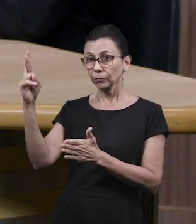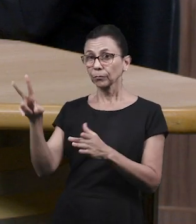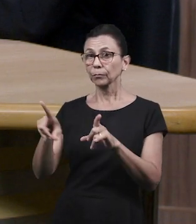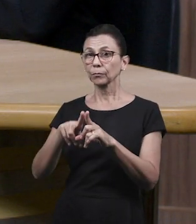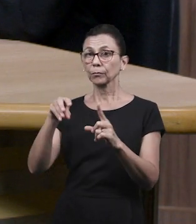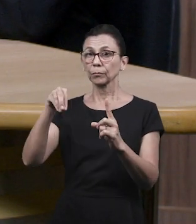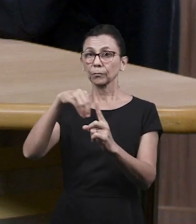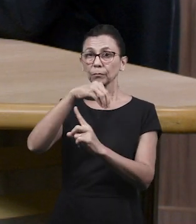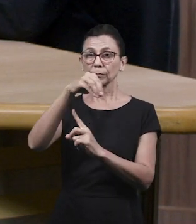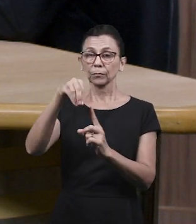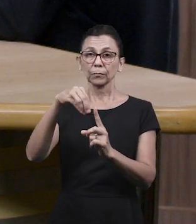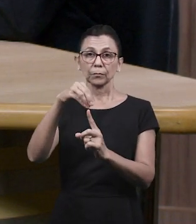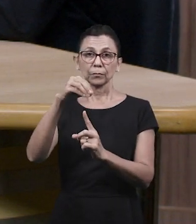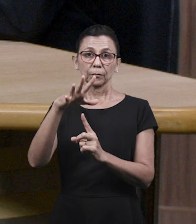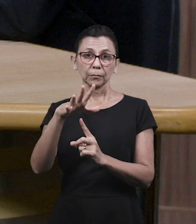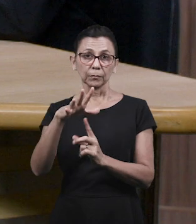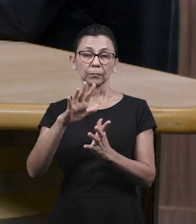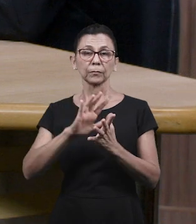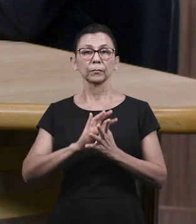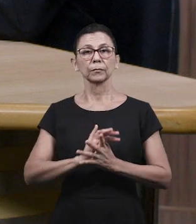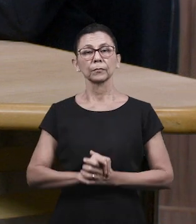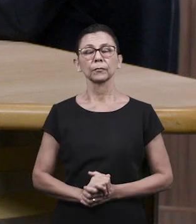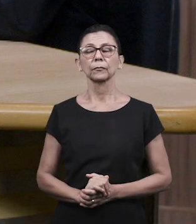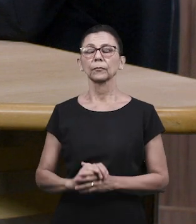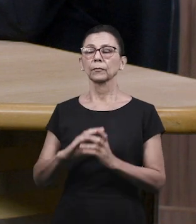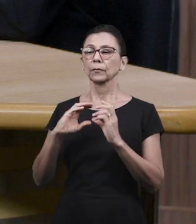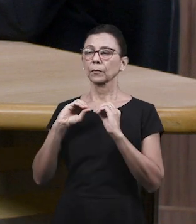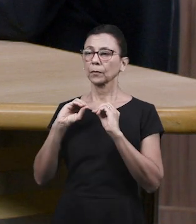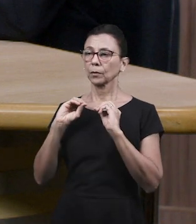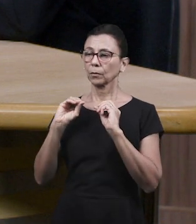graça, né, a consulta à palavra. Muito bem.